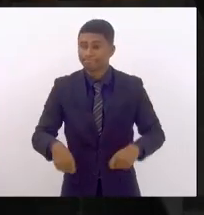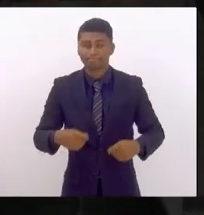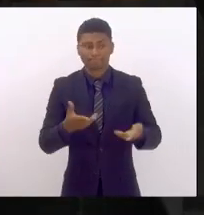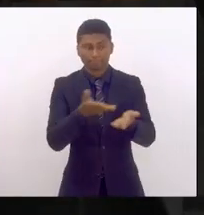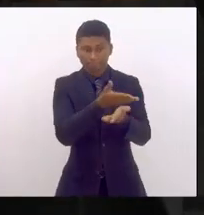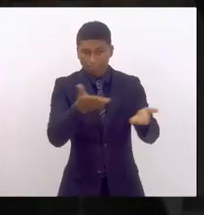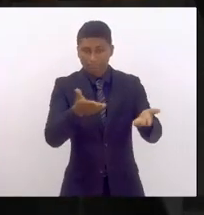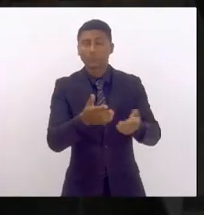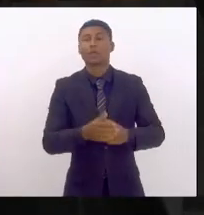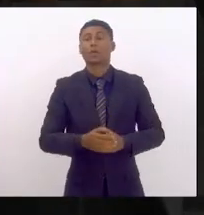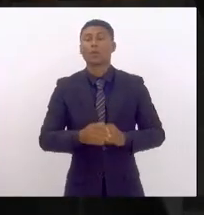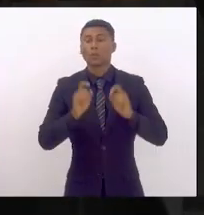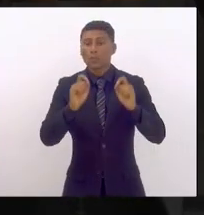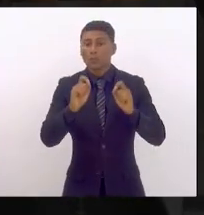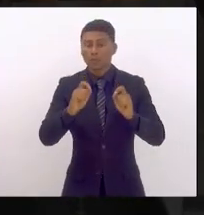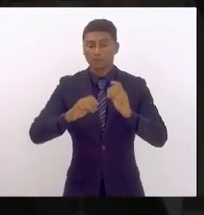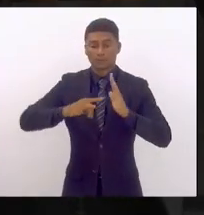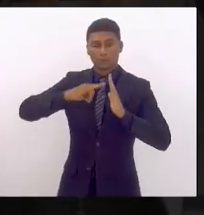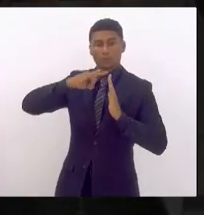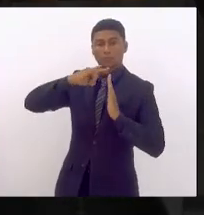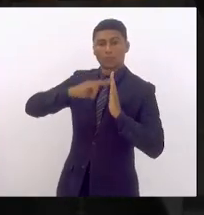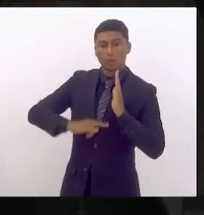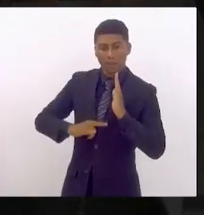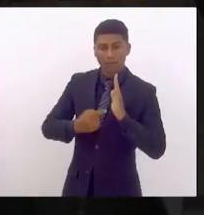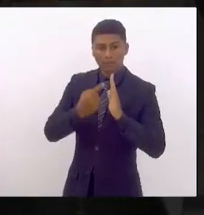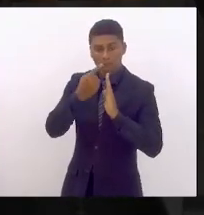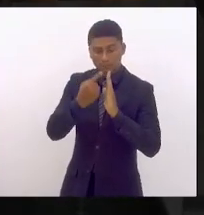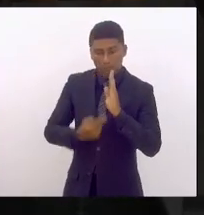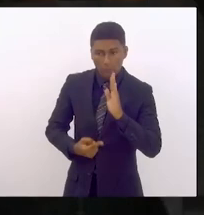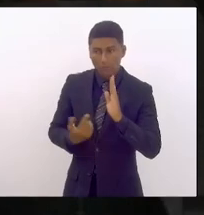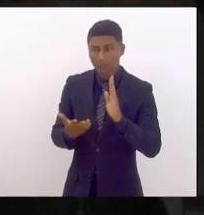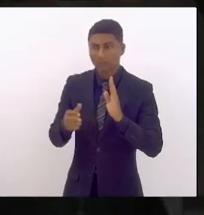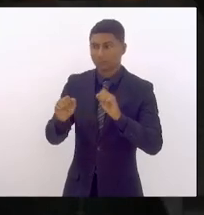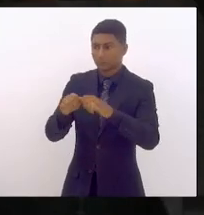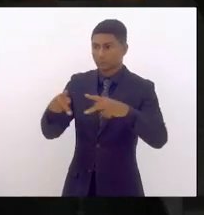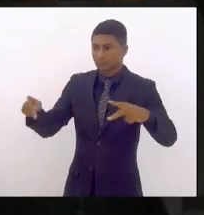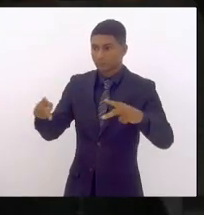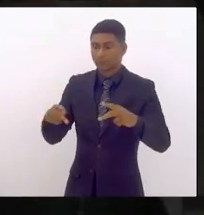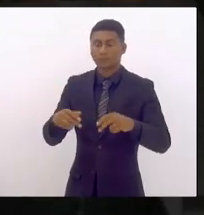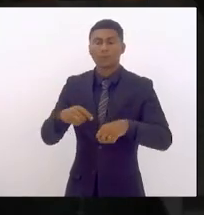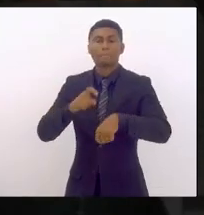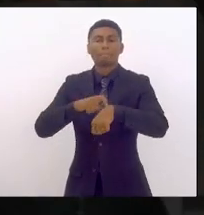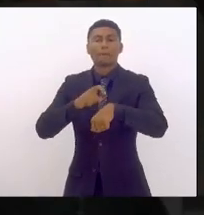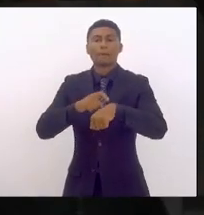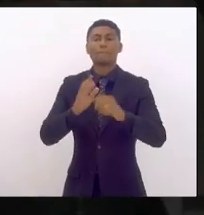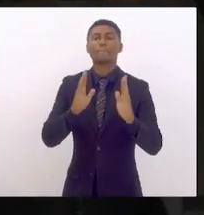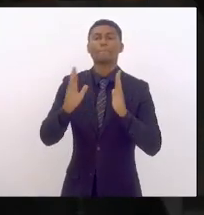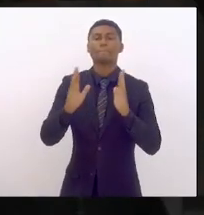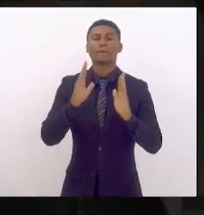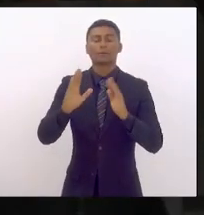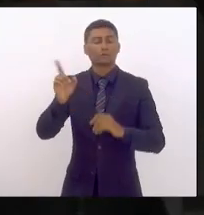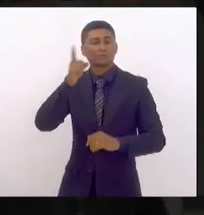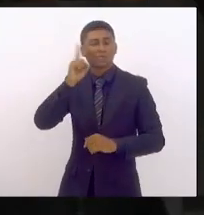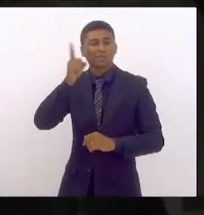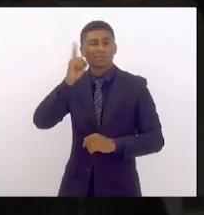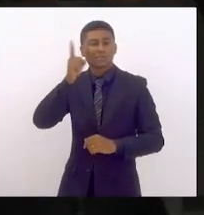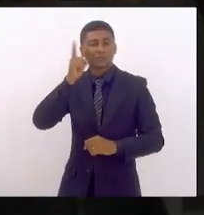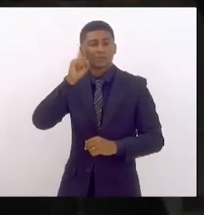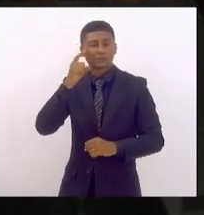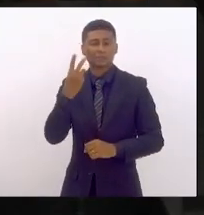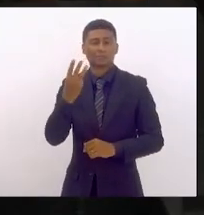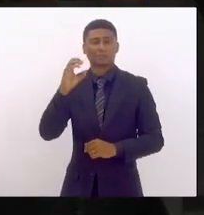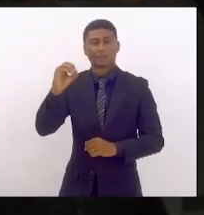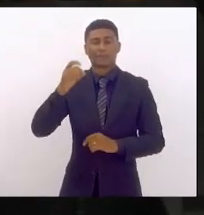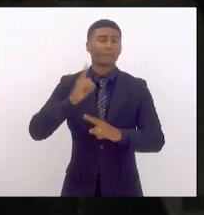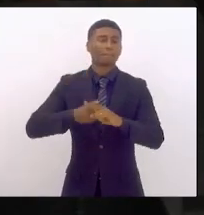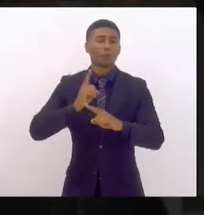ou atualizar o documento de atualização da pensão no prazo máximo de 30 dias porque quem tem